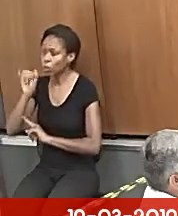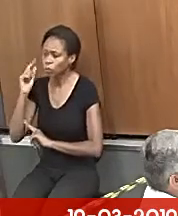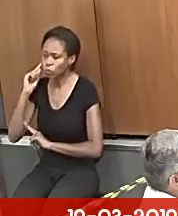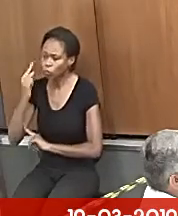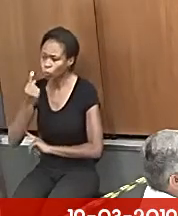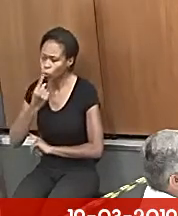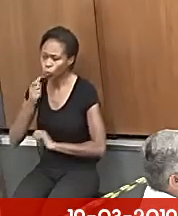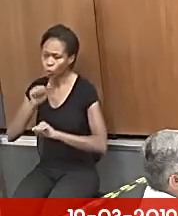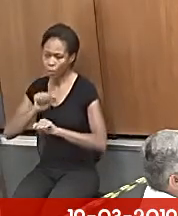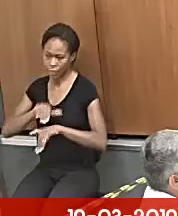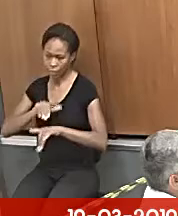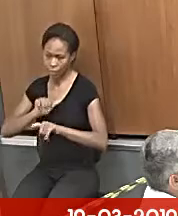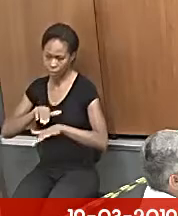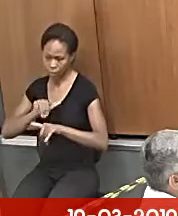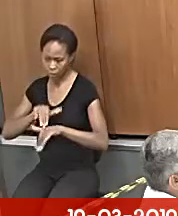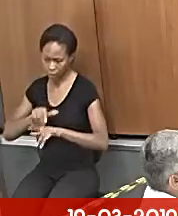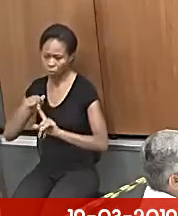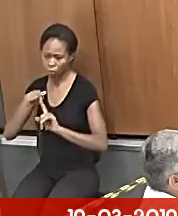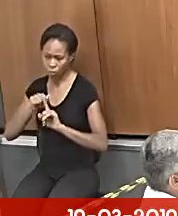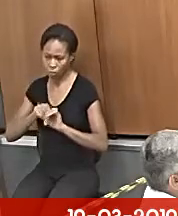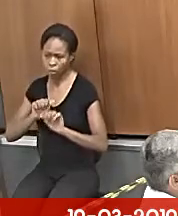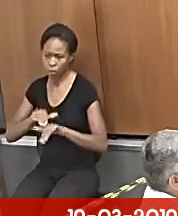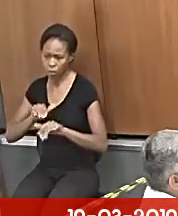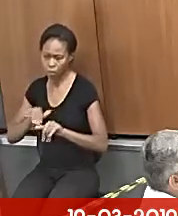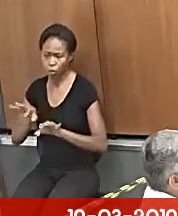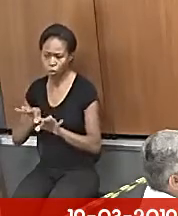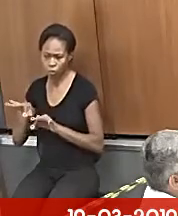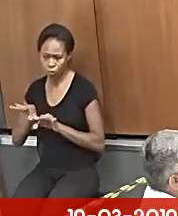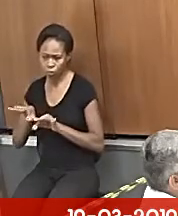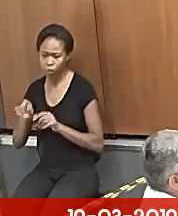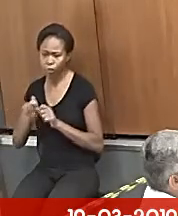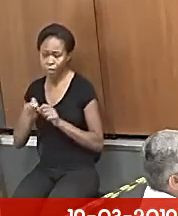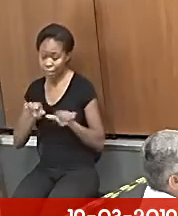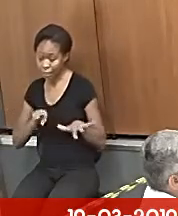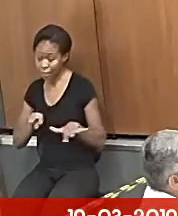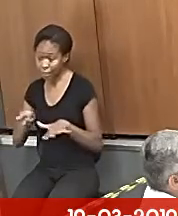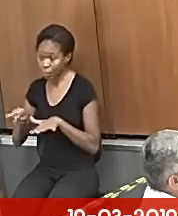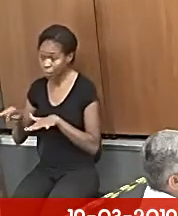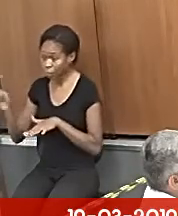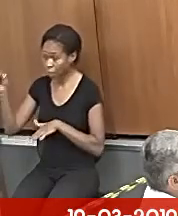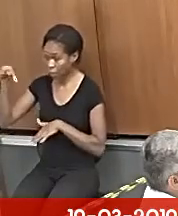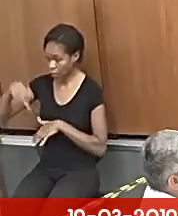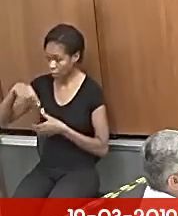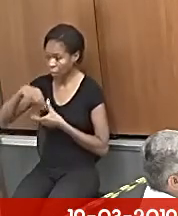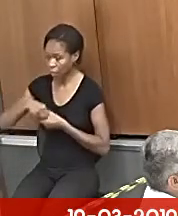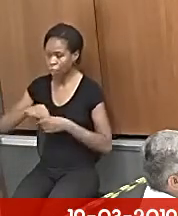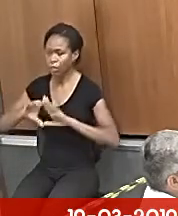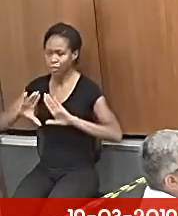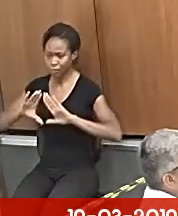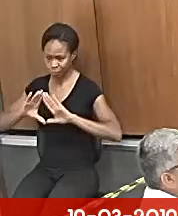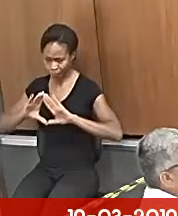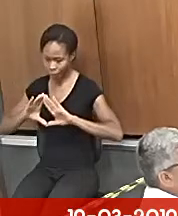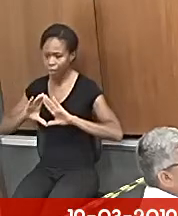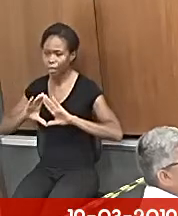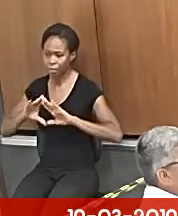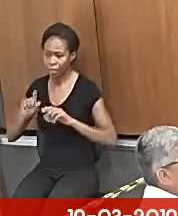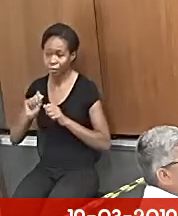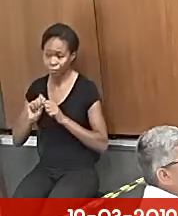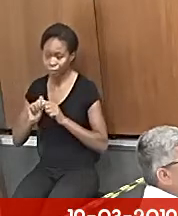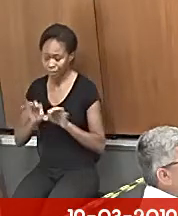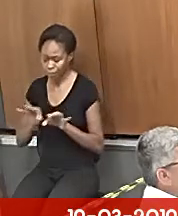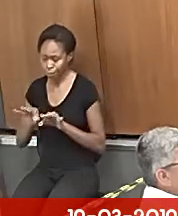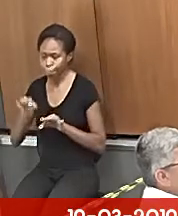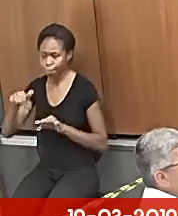gente já tá e programando faziam uma semana aqui na assembléia diferenciada também inédita então vamos construir isso